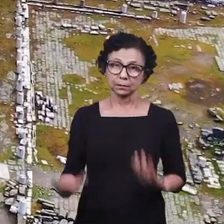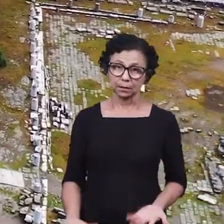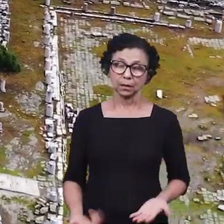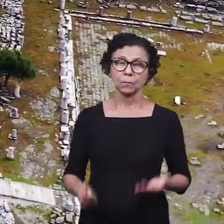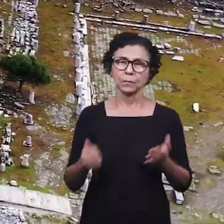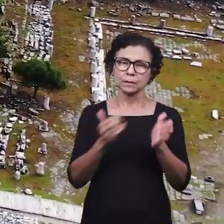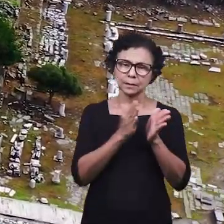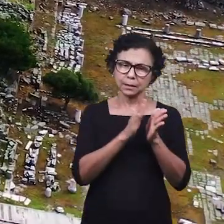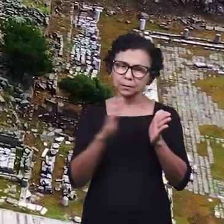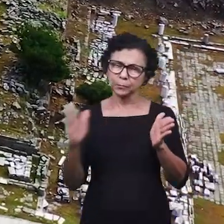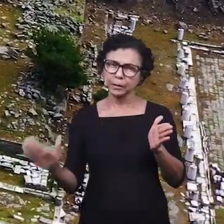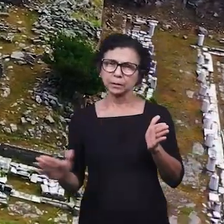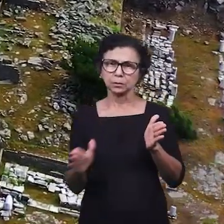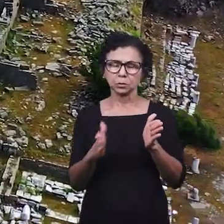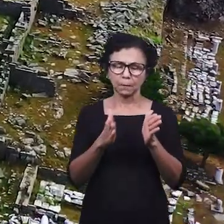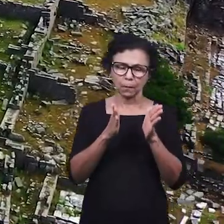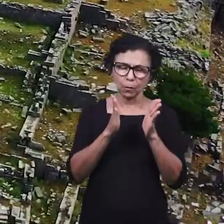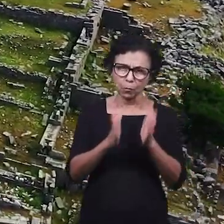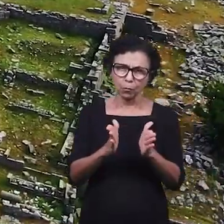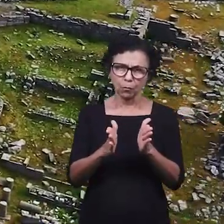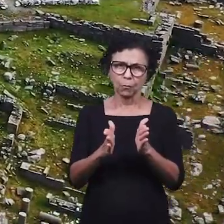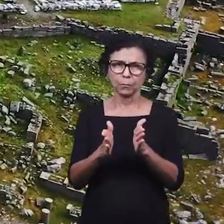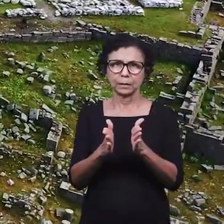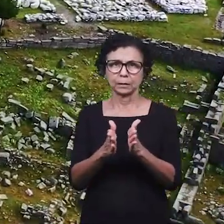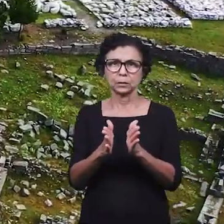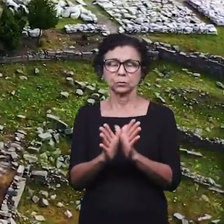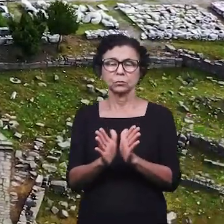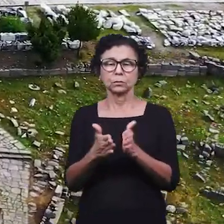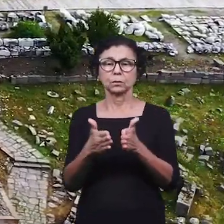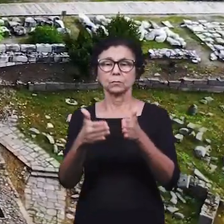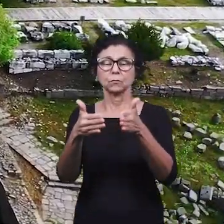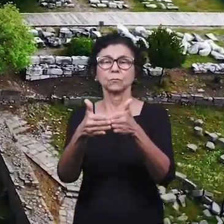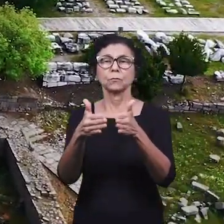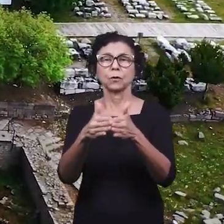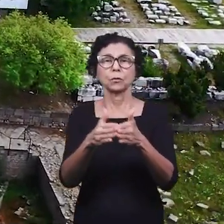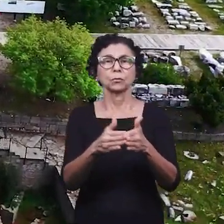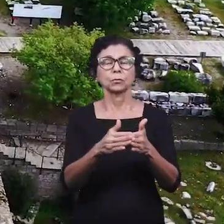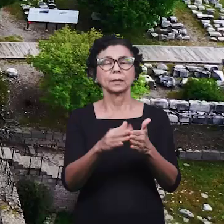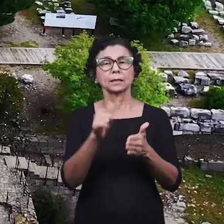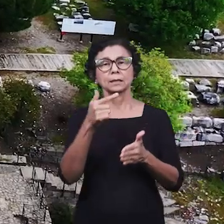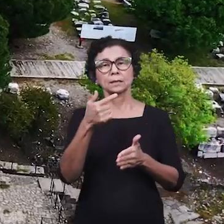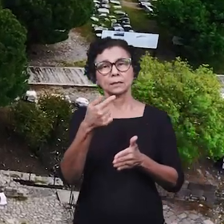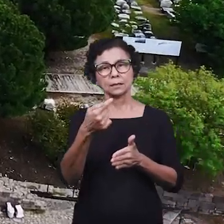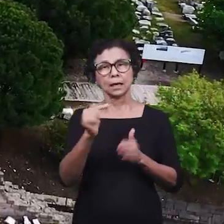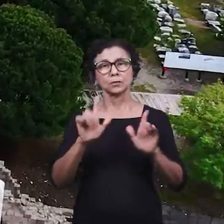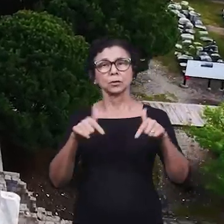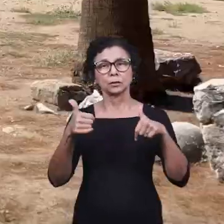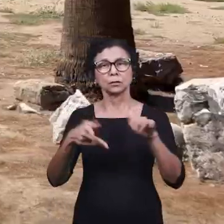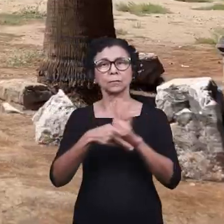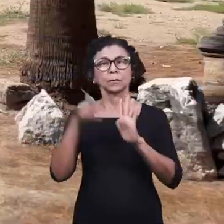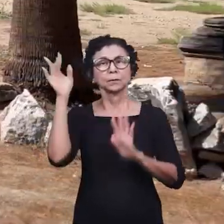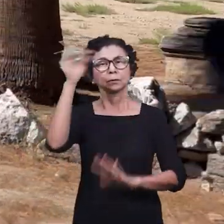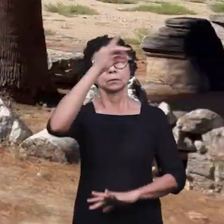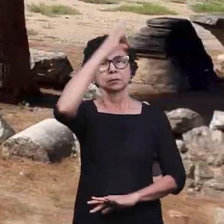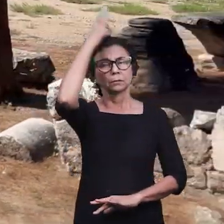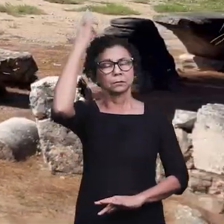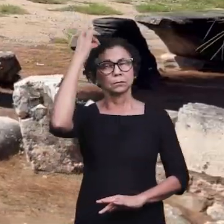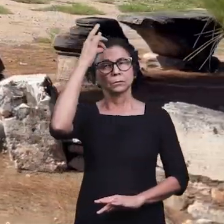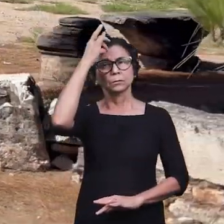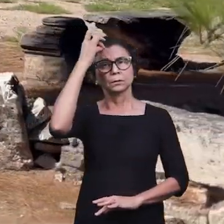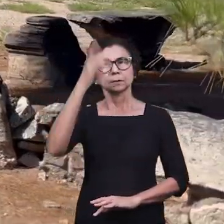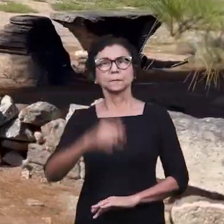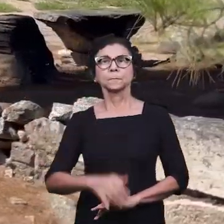uma ênfase da operação do Espírito, dos 7 Espíritos de Deus. E nisso o